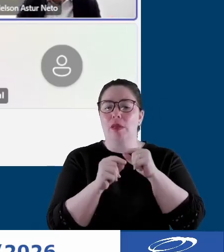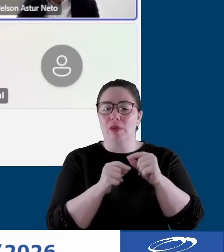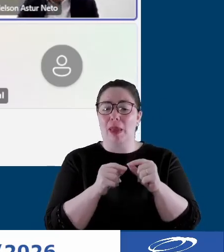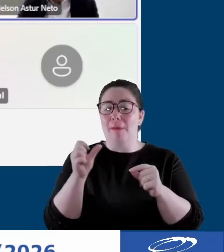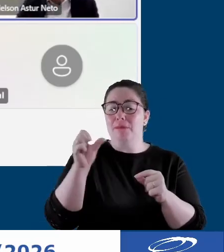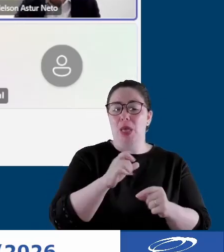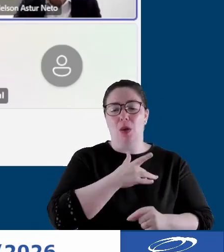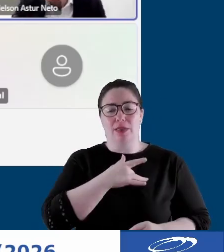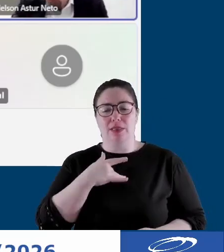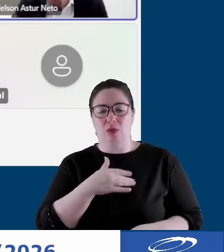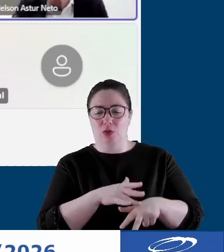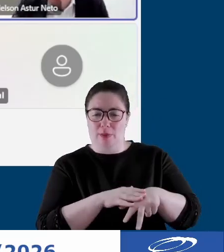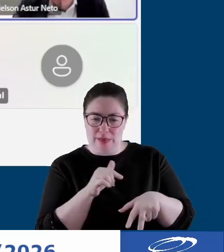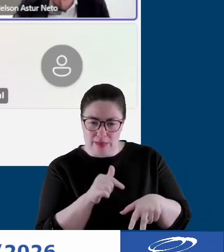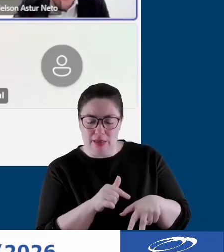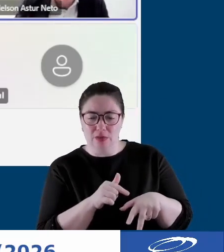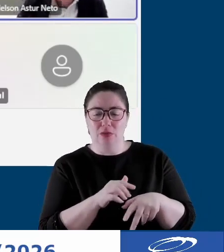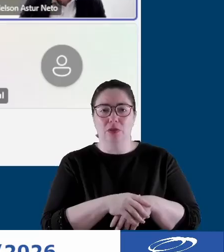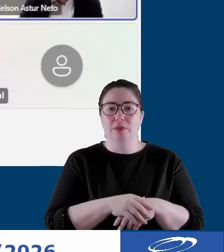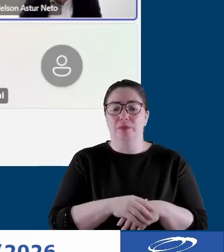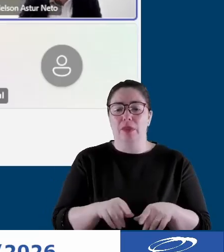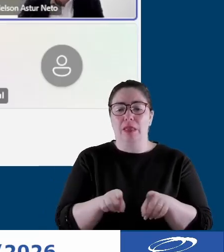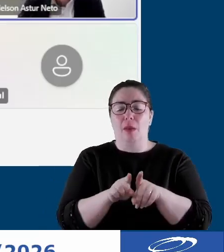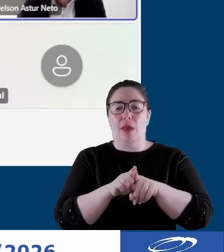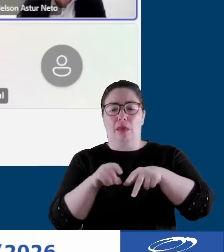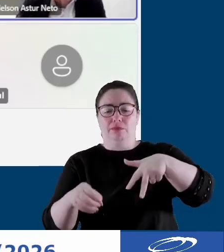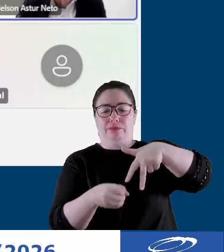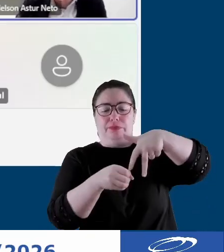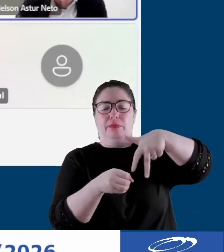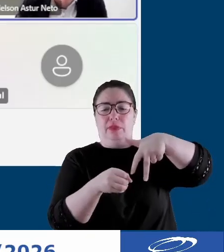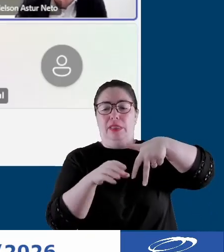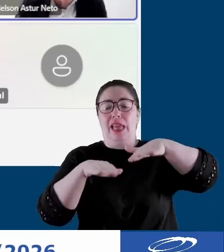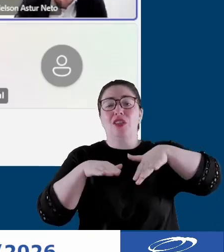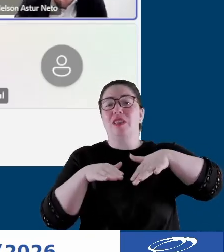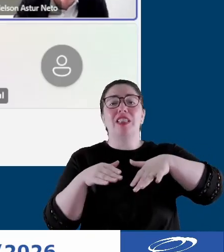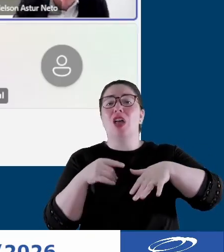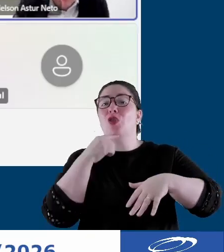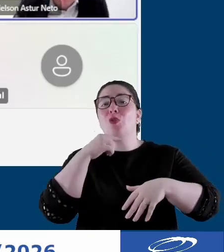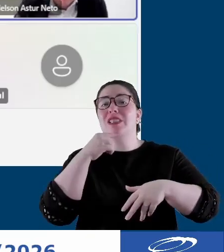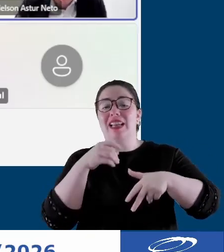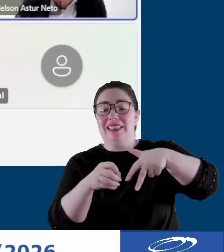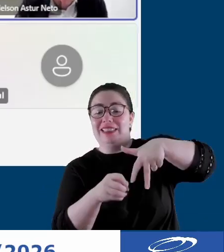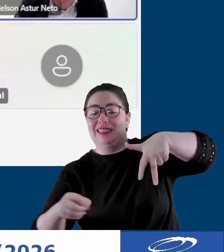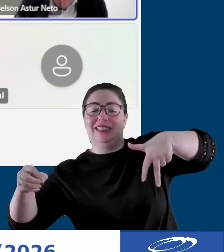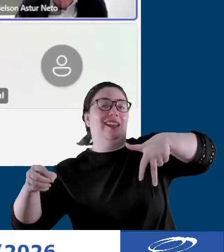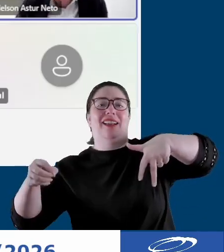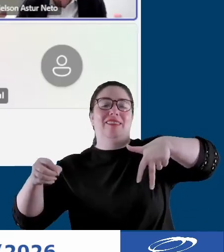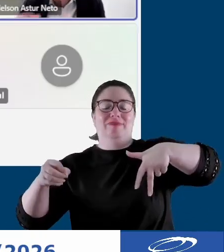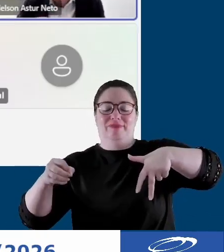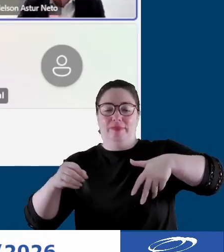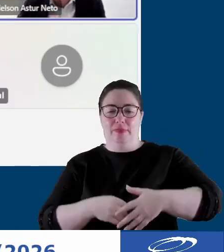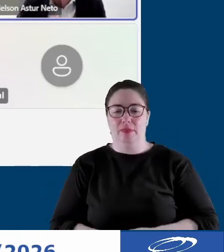para os infectologistas, simplesmente retirar os implantes. Então, uma infecção leva à destruição do osso, falha